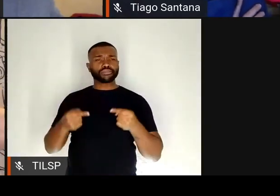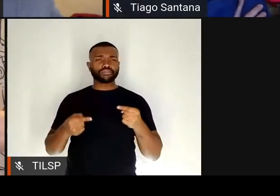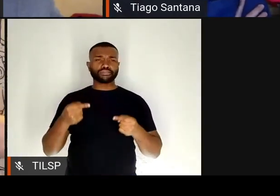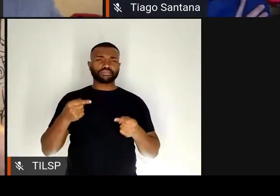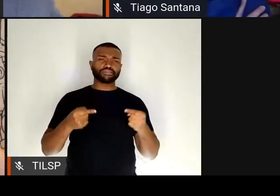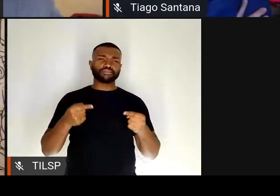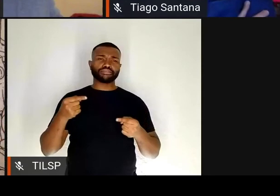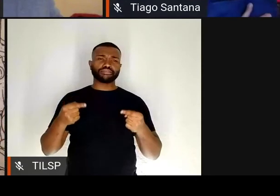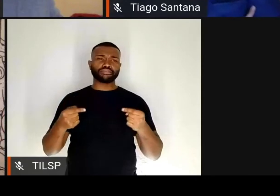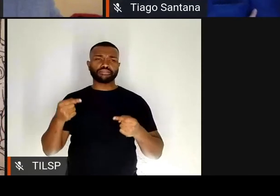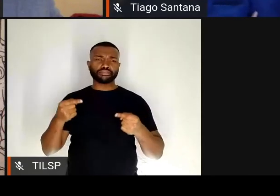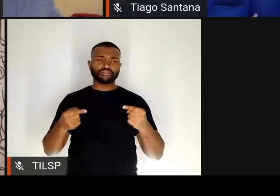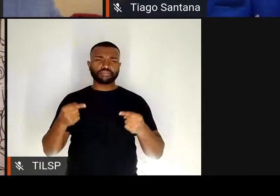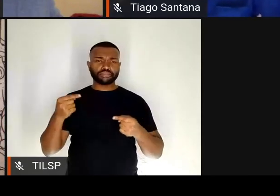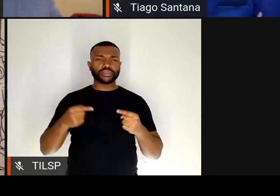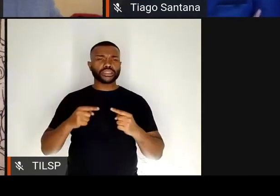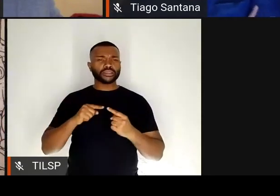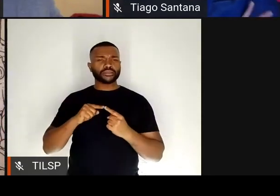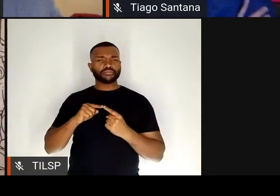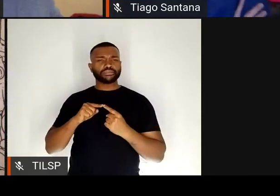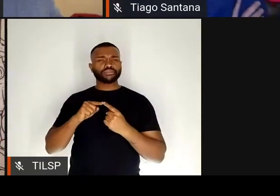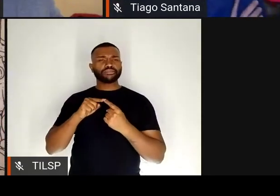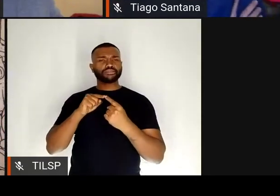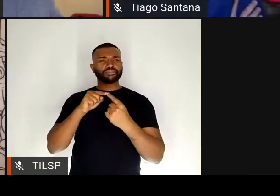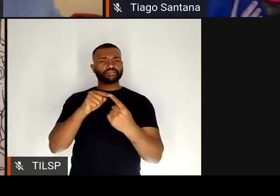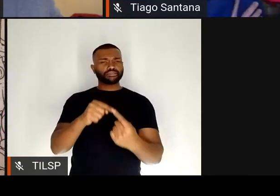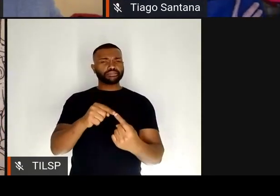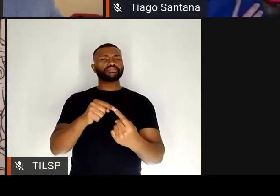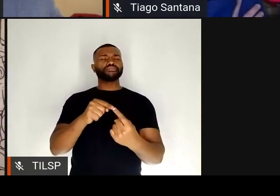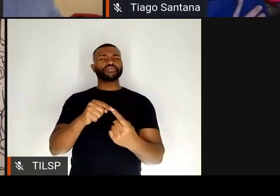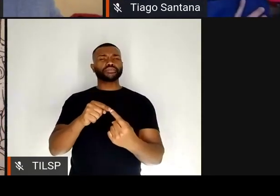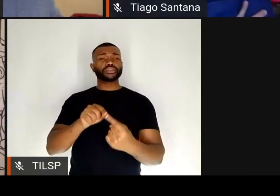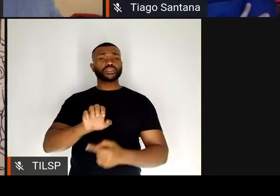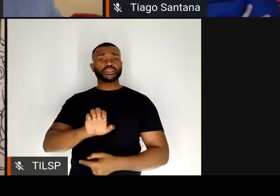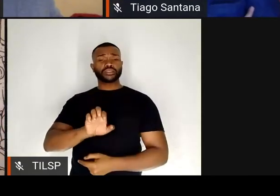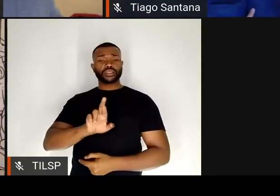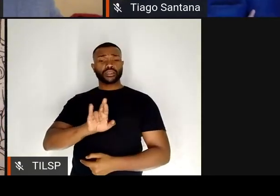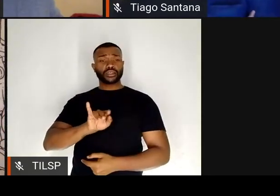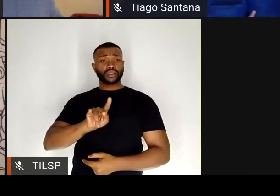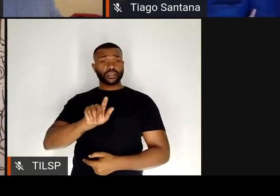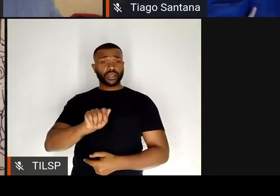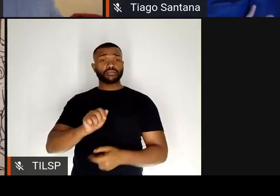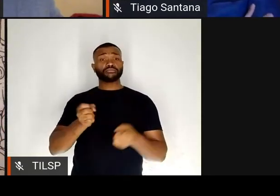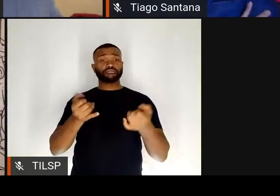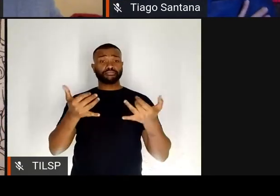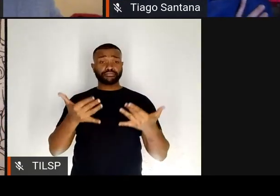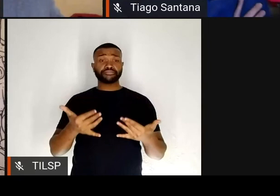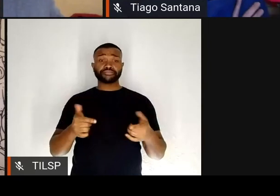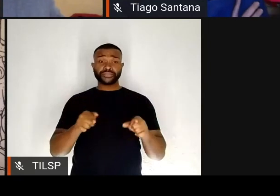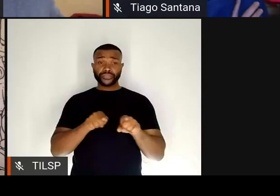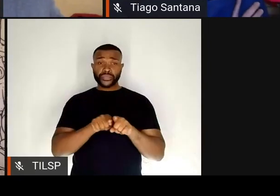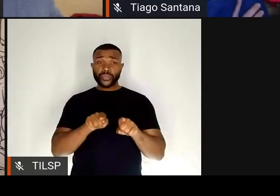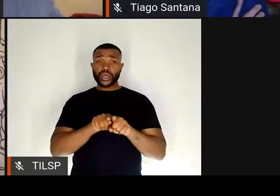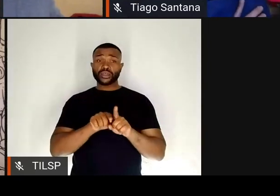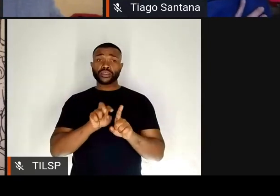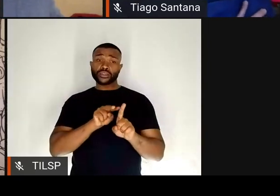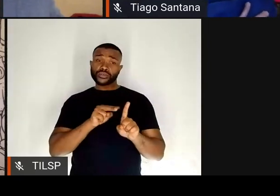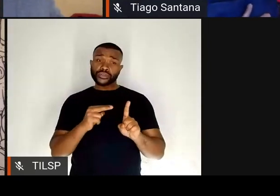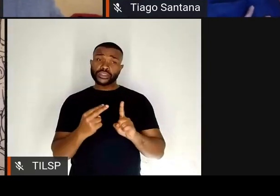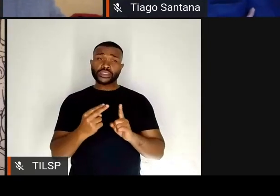né, esse sentido né, que a Érica colocou lá para trás, né, da visão